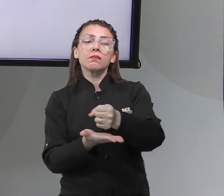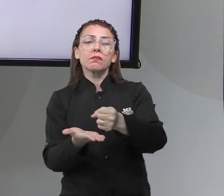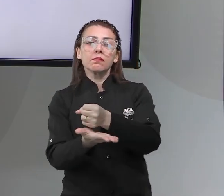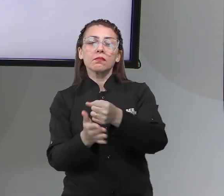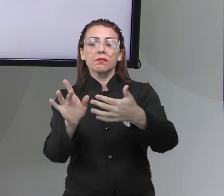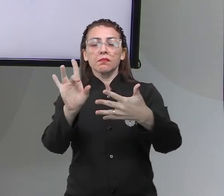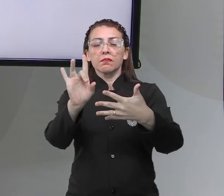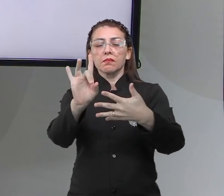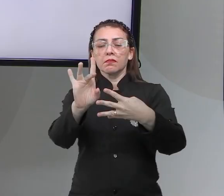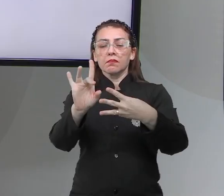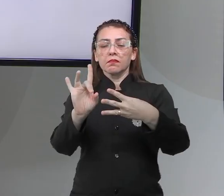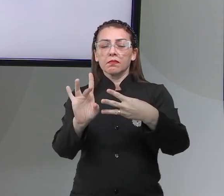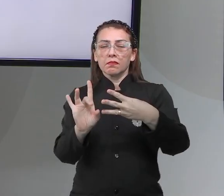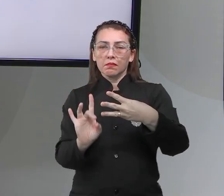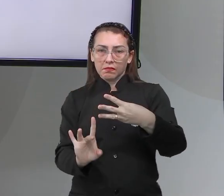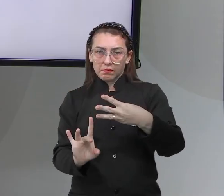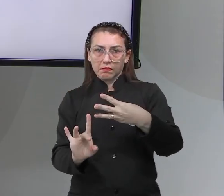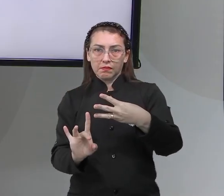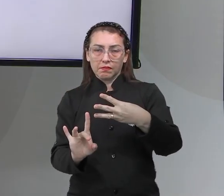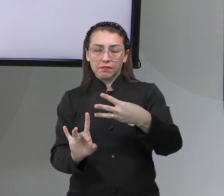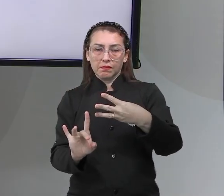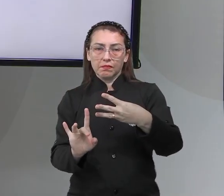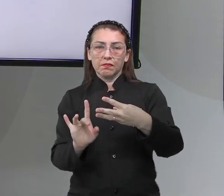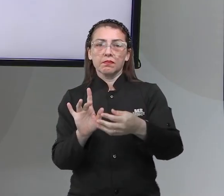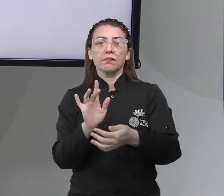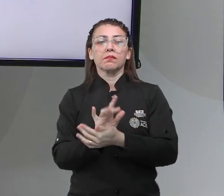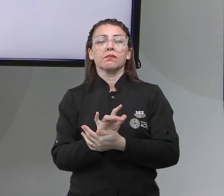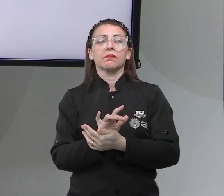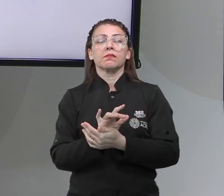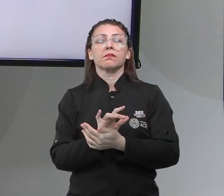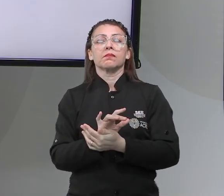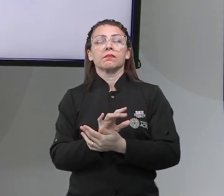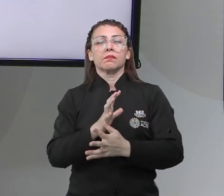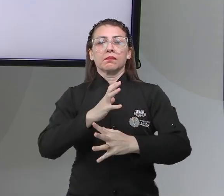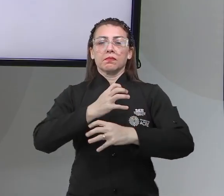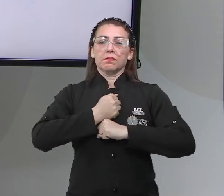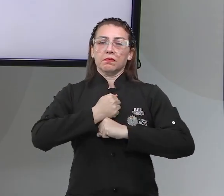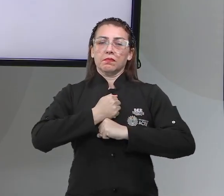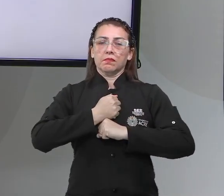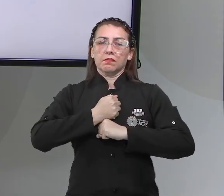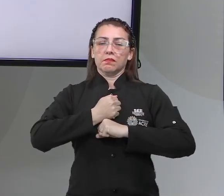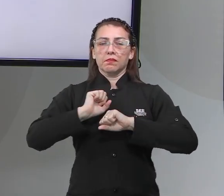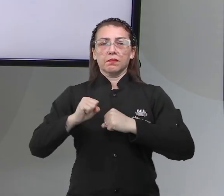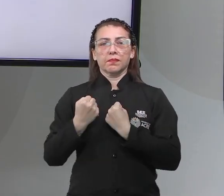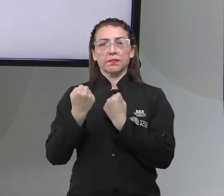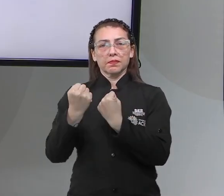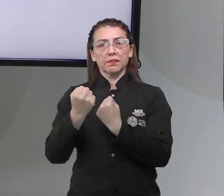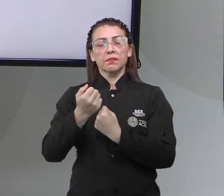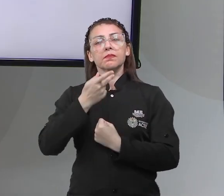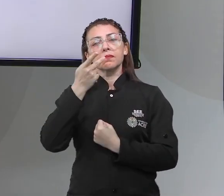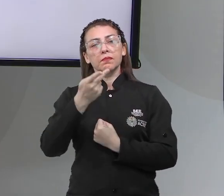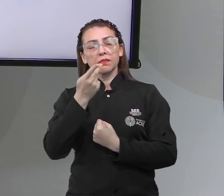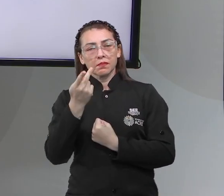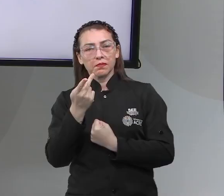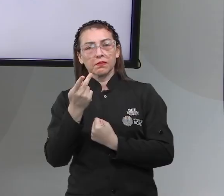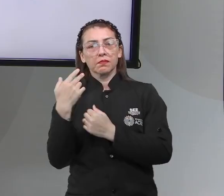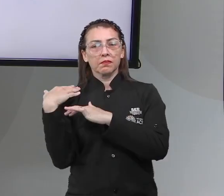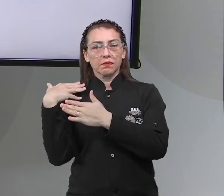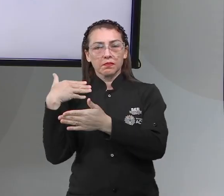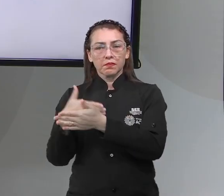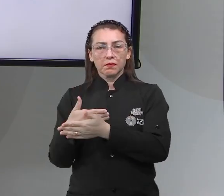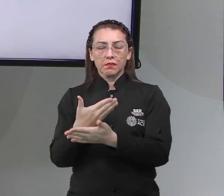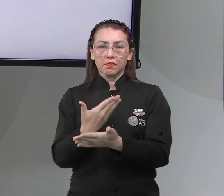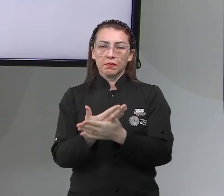em cada uma dessas formas de dominação ou de poder, como nós estamos tratando ao longo